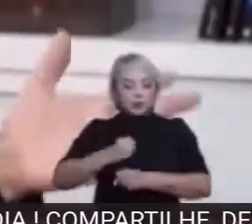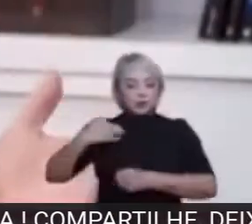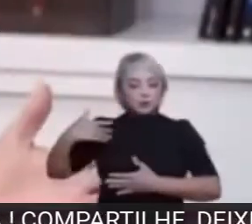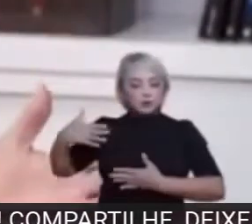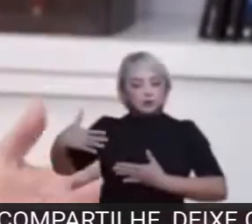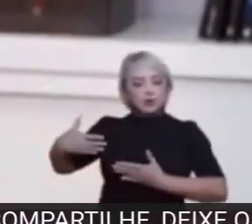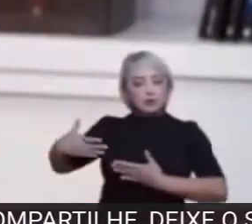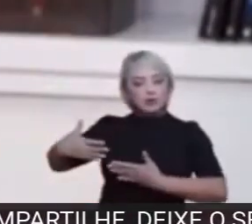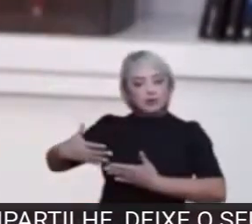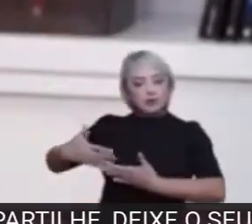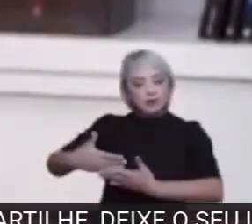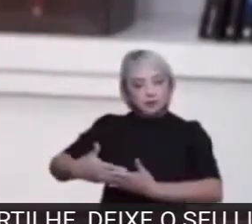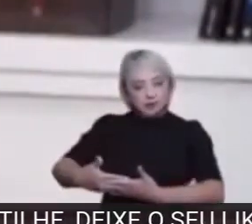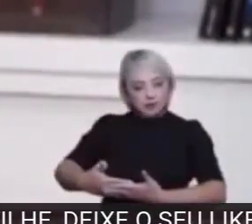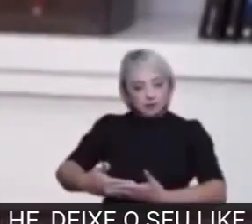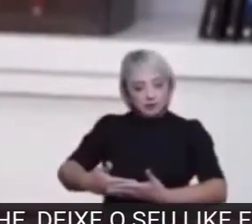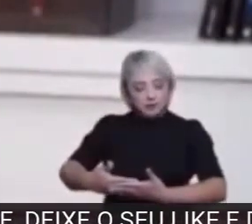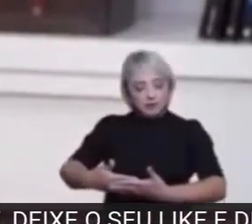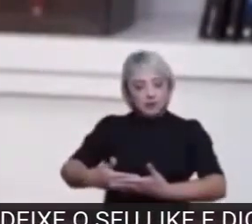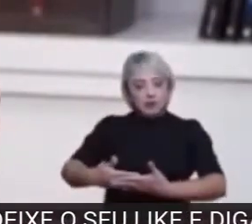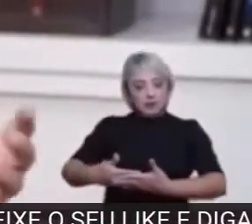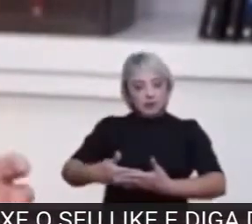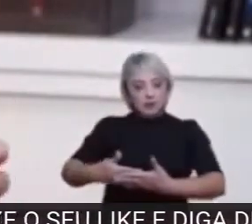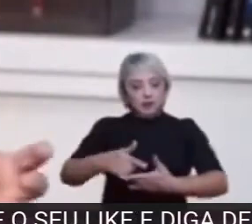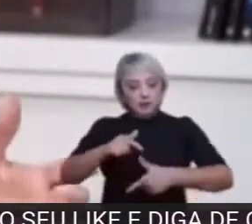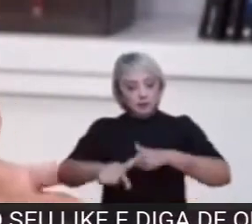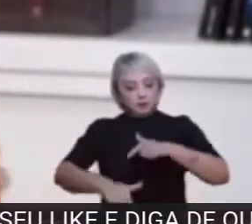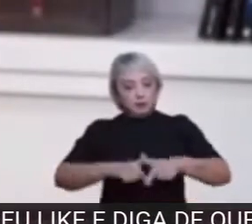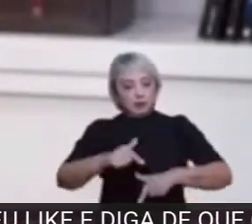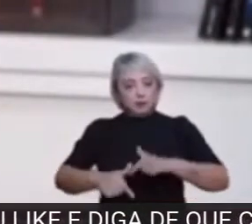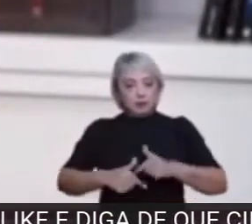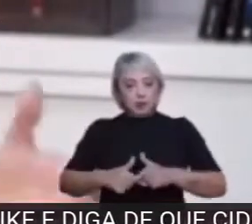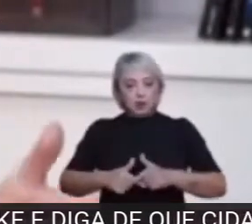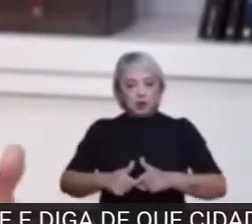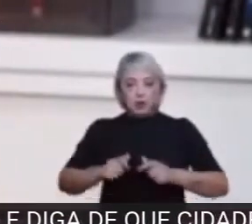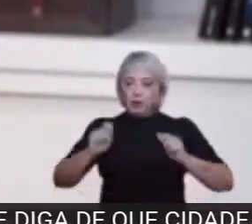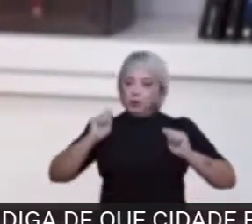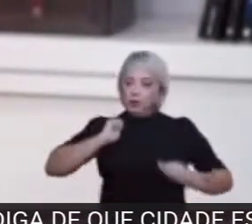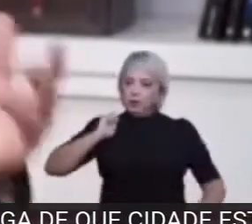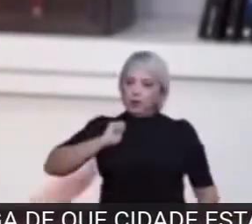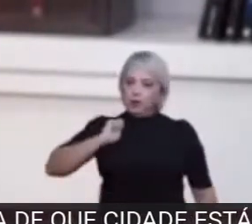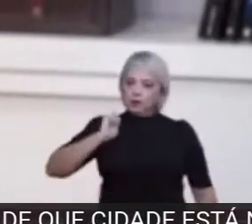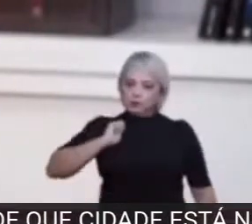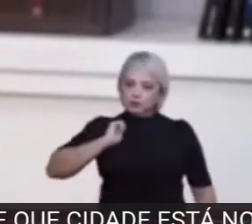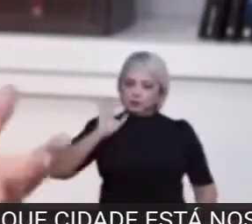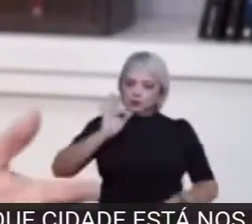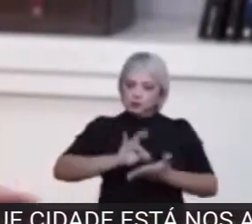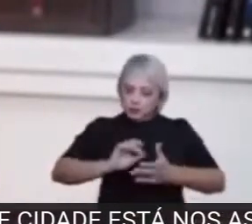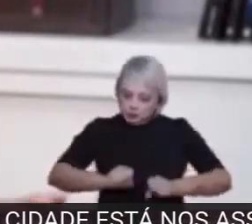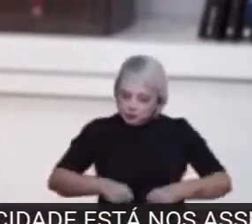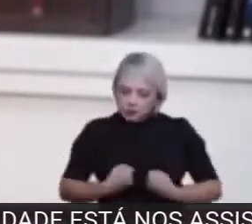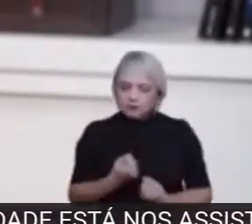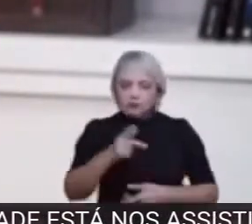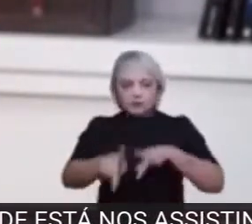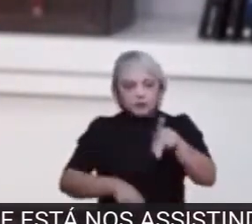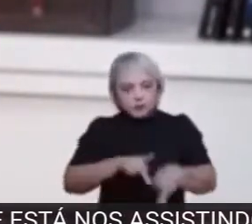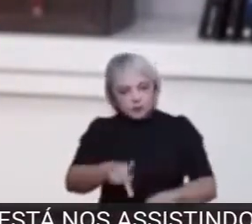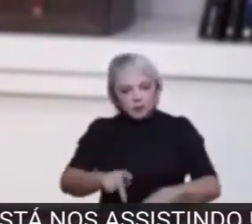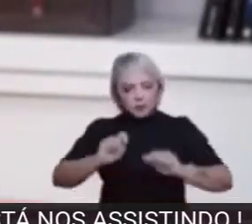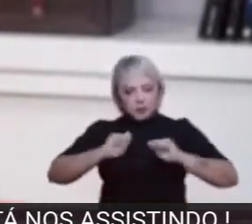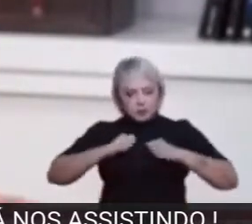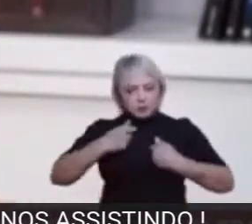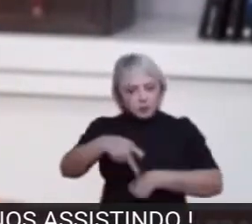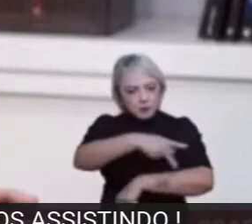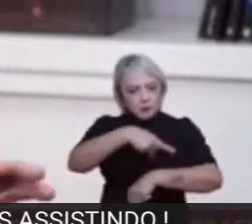pelo cargo uma atitude nobre com relação à defesa do seu povo, do seu país, da democracia, coisa que não é o